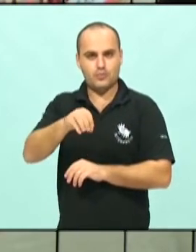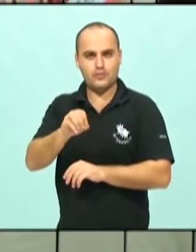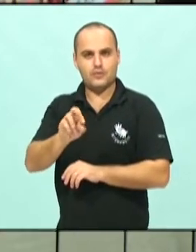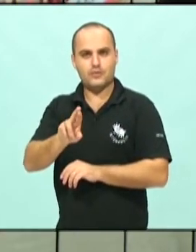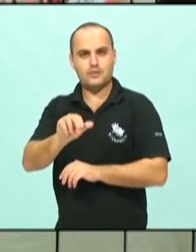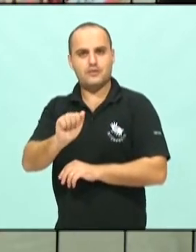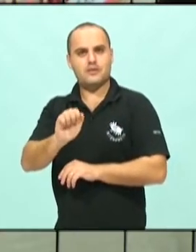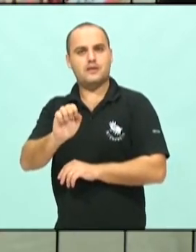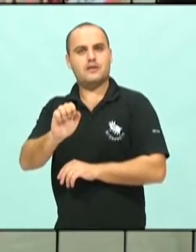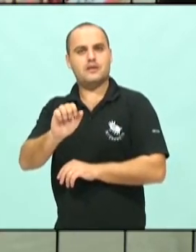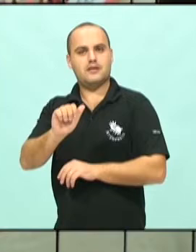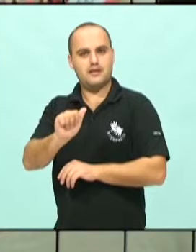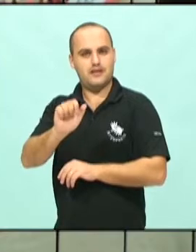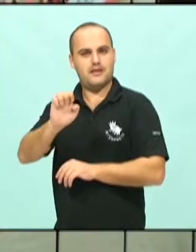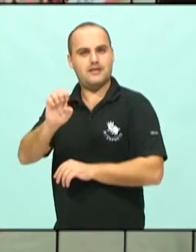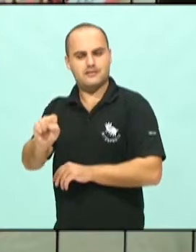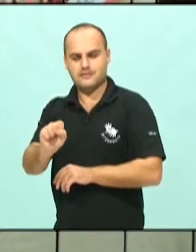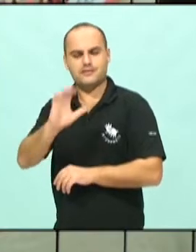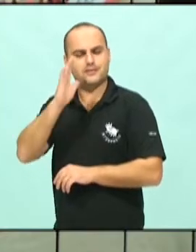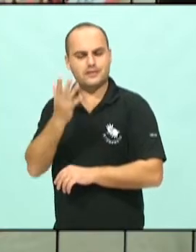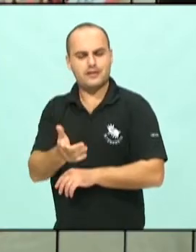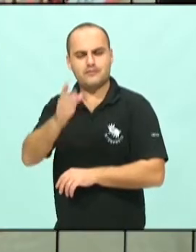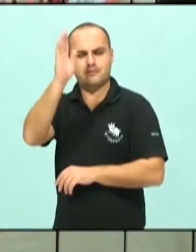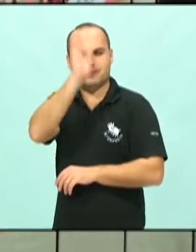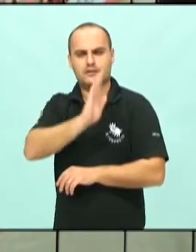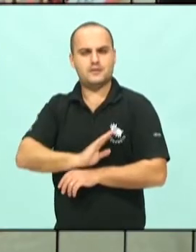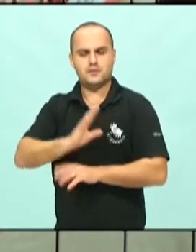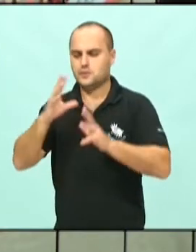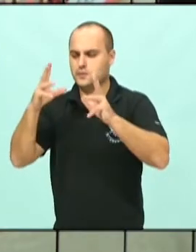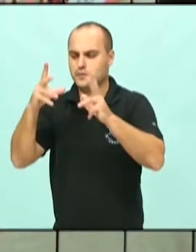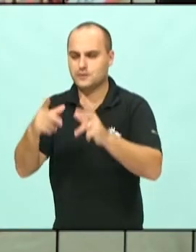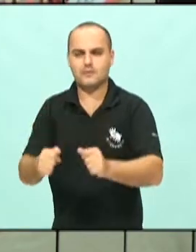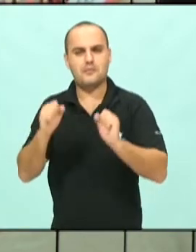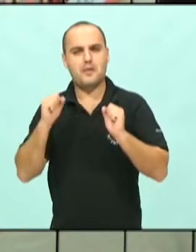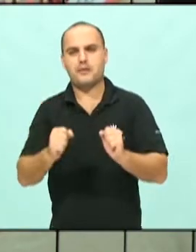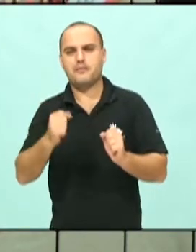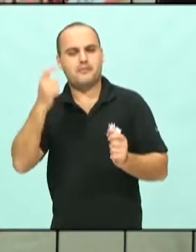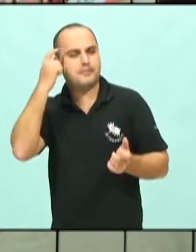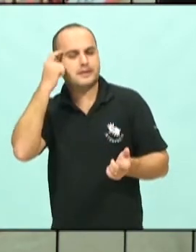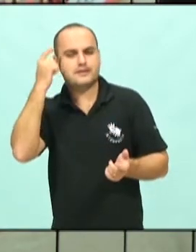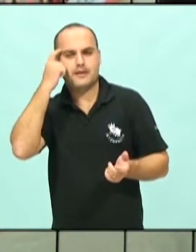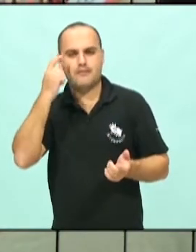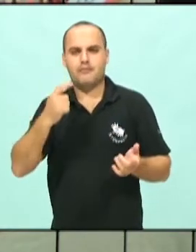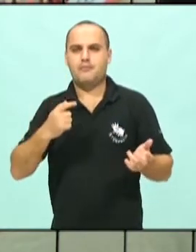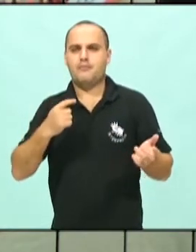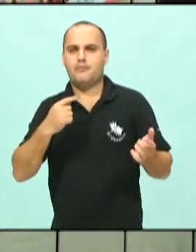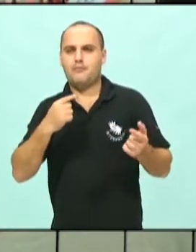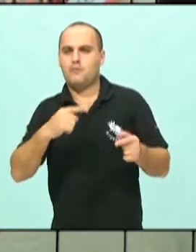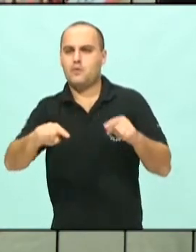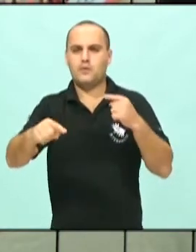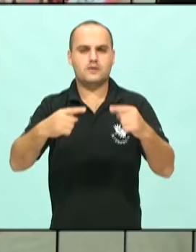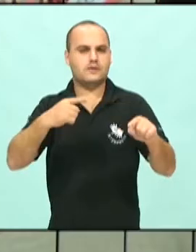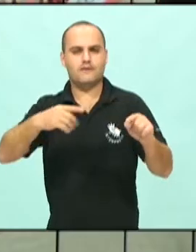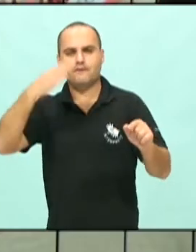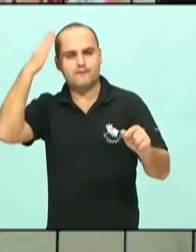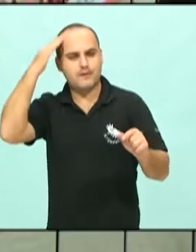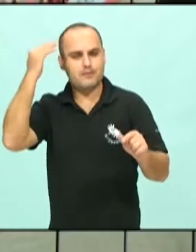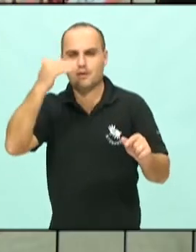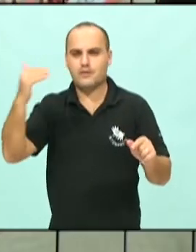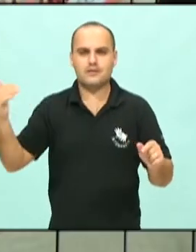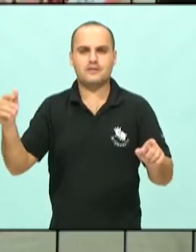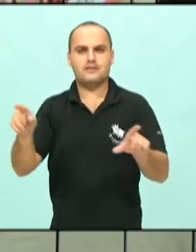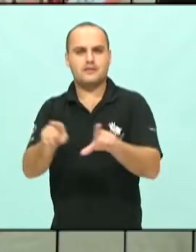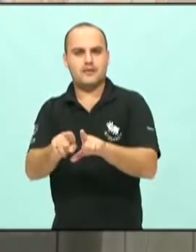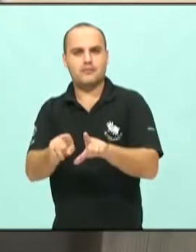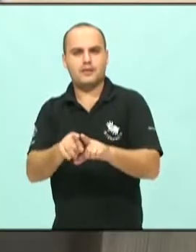produtores da música brasileira. Já produziu todo mundo que pode imaginar aí, desde da música mais popular até a música